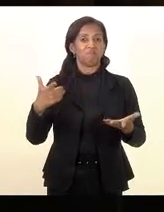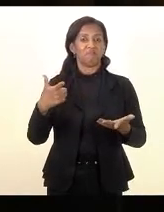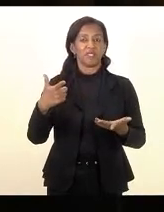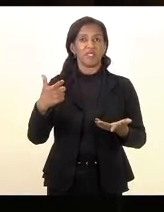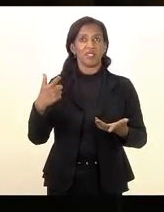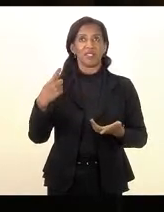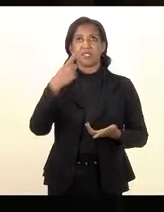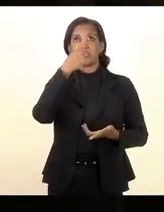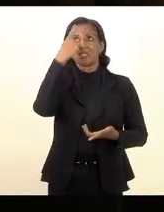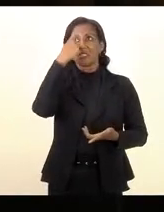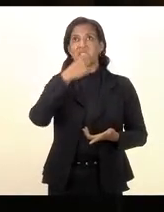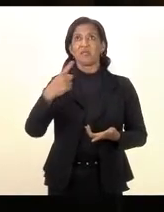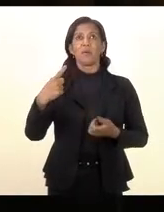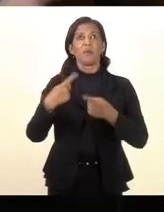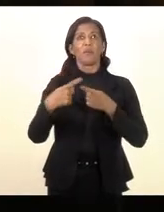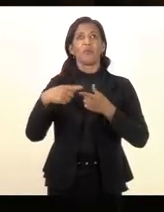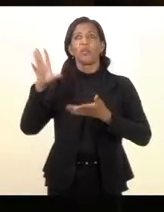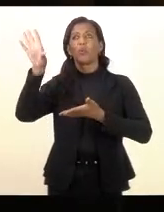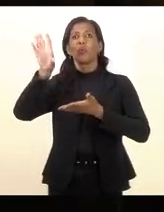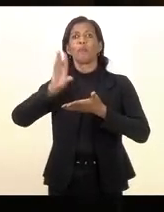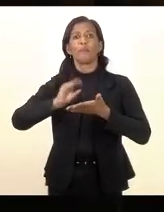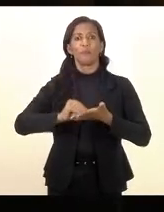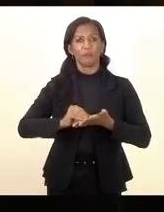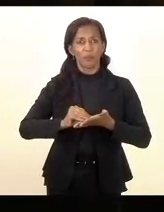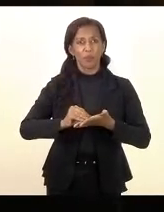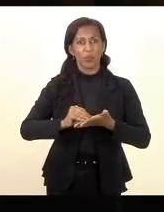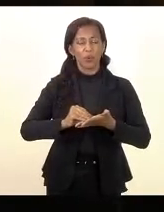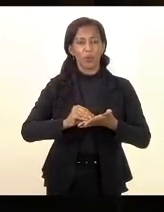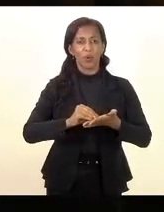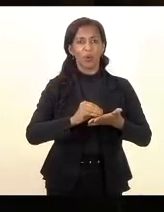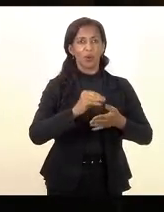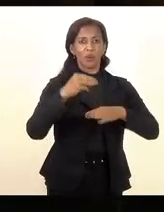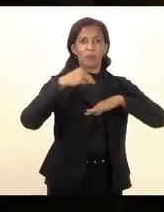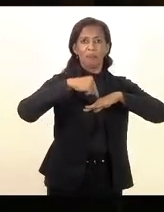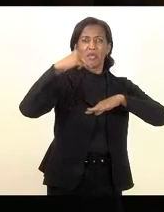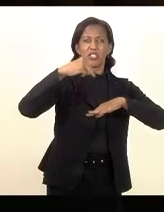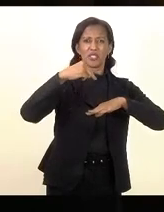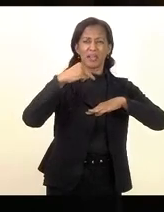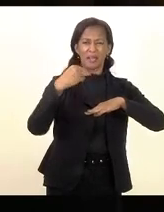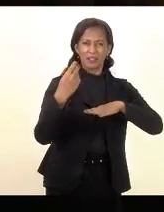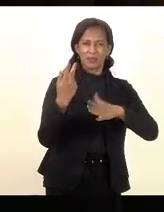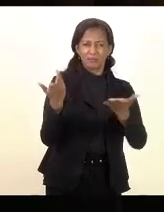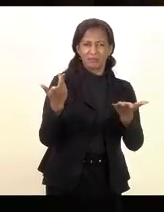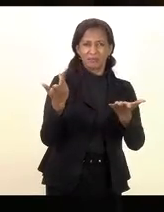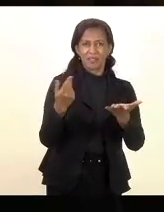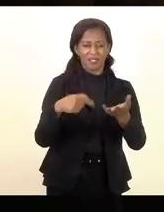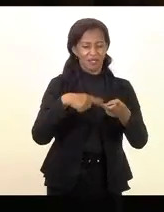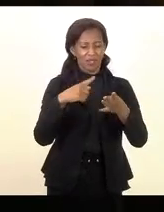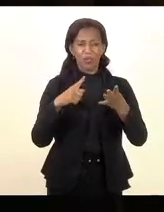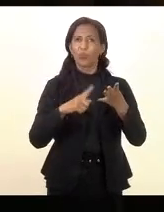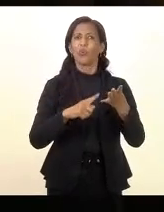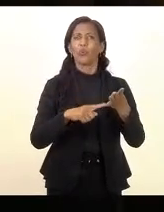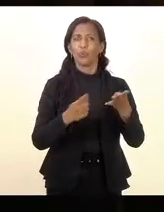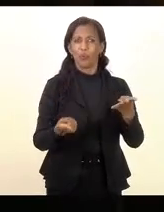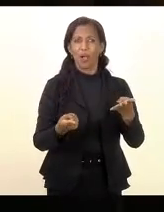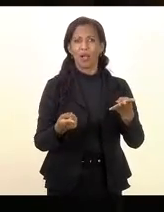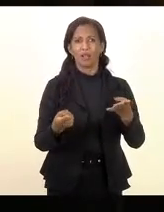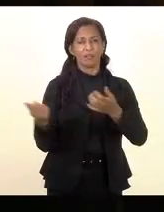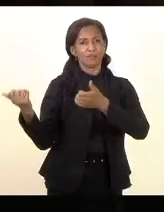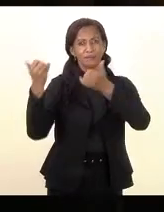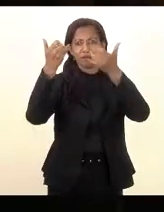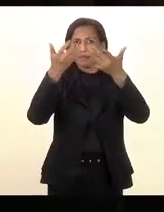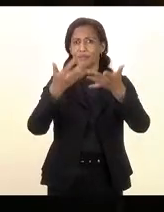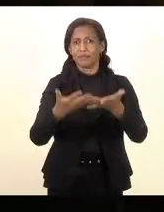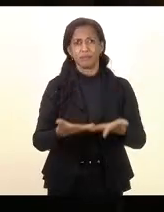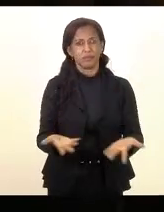se explicando porque tinha copiado trechos enormes na sua dissertação de mestrado e o quarto coleciona essas pérolas que eu acabei de declinar